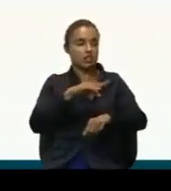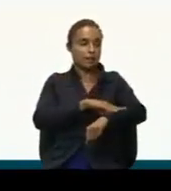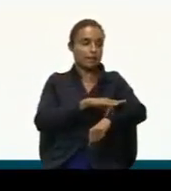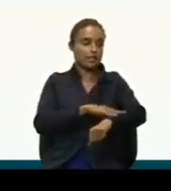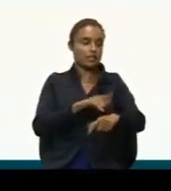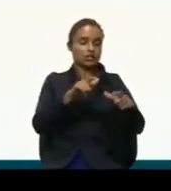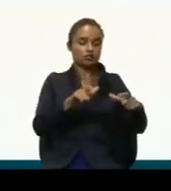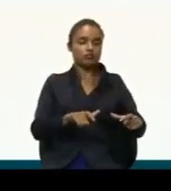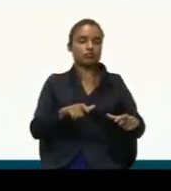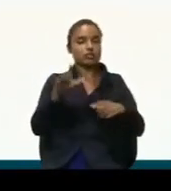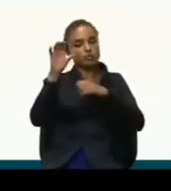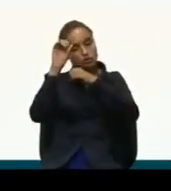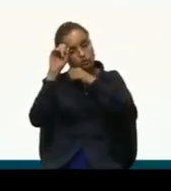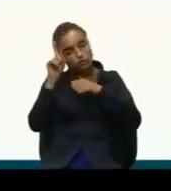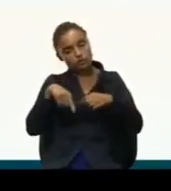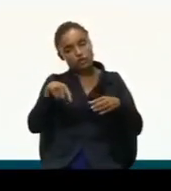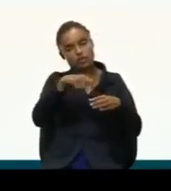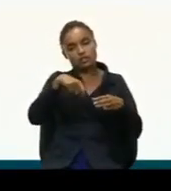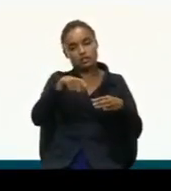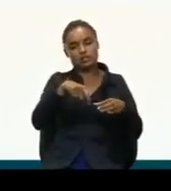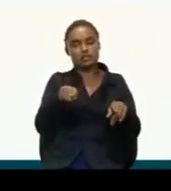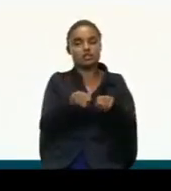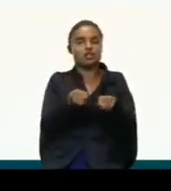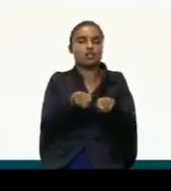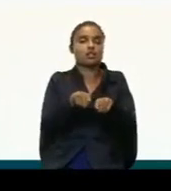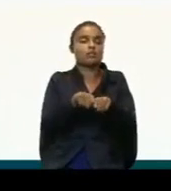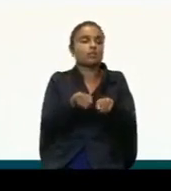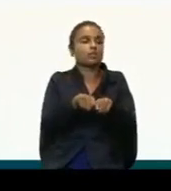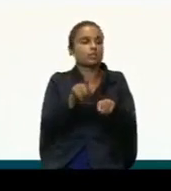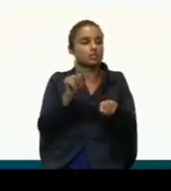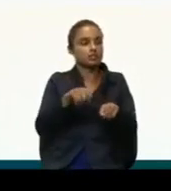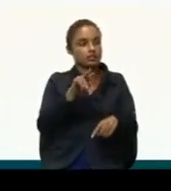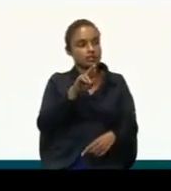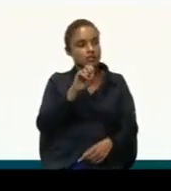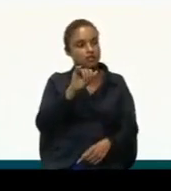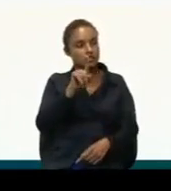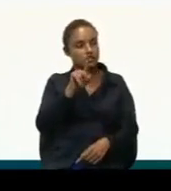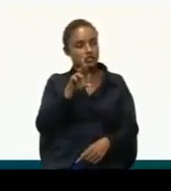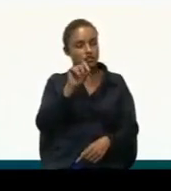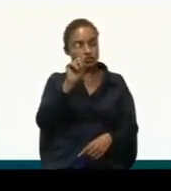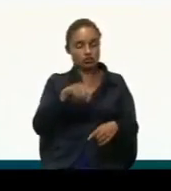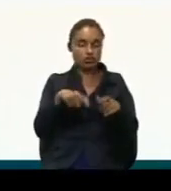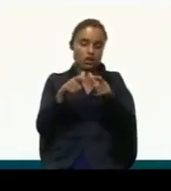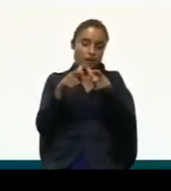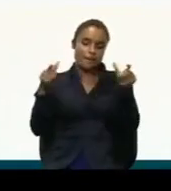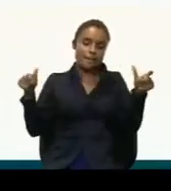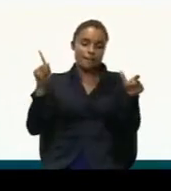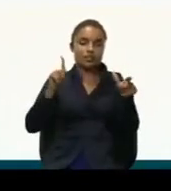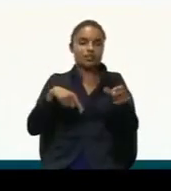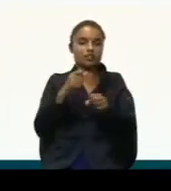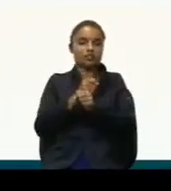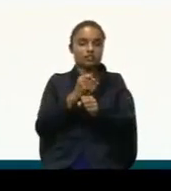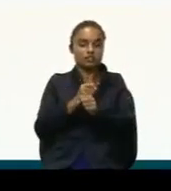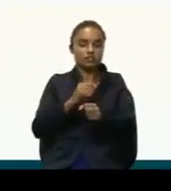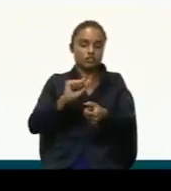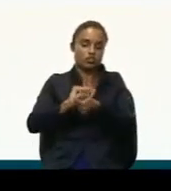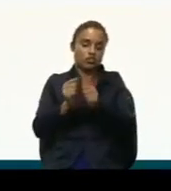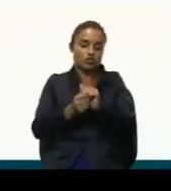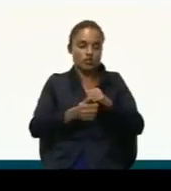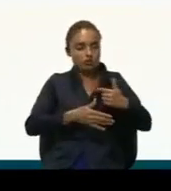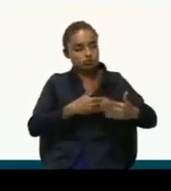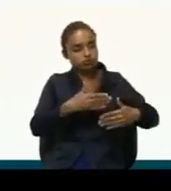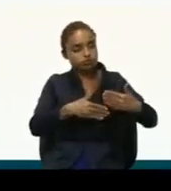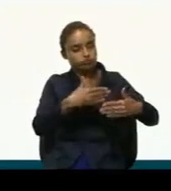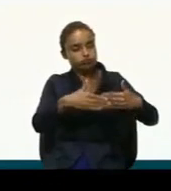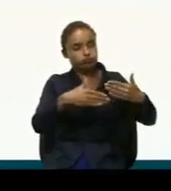refeitório. E o resíduo, a gente aumenta ele um pouco também. Então, você vê, só para ter uma noção, que a obra ela vai evoluindo.